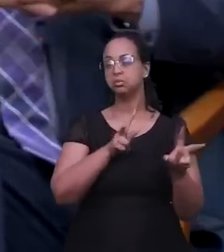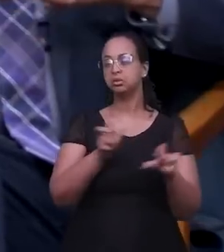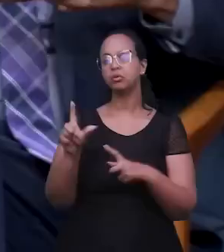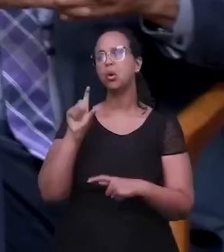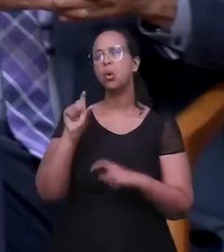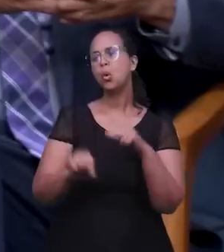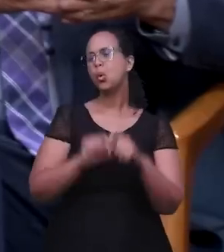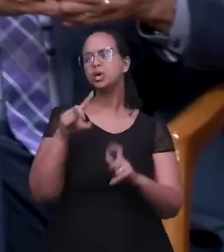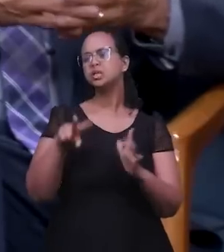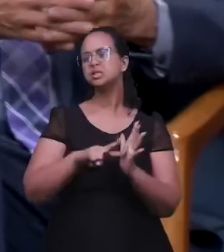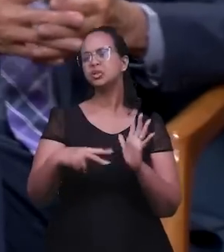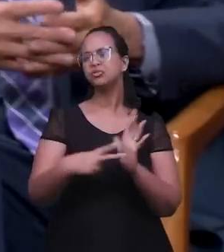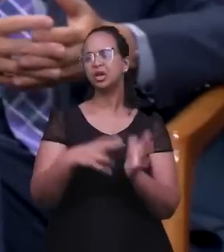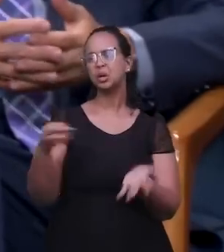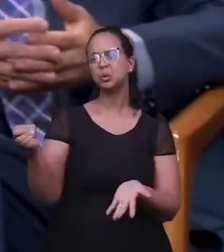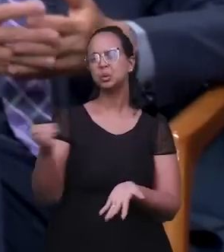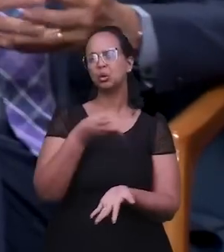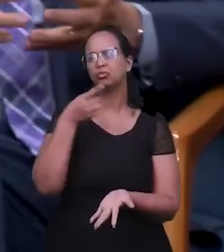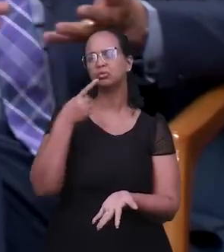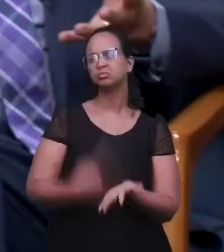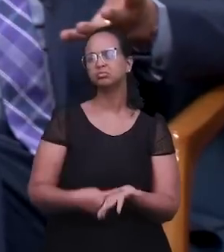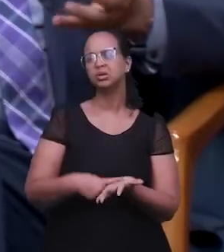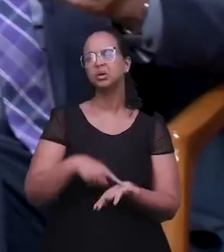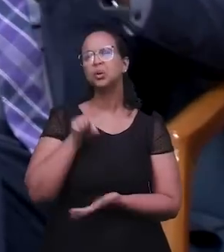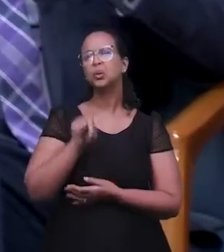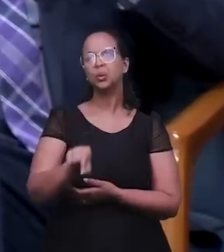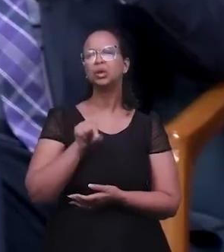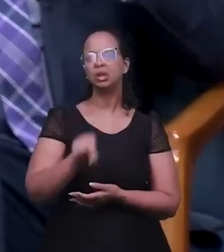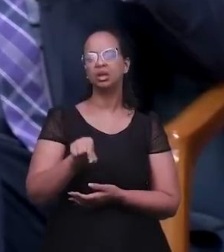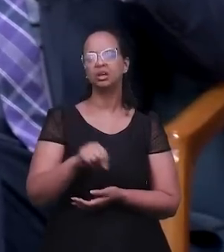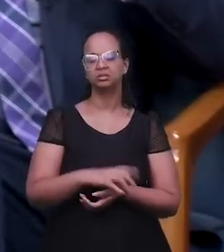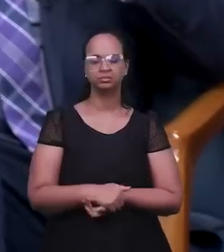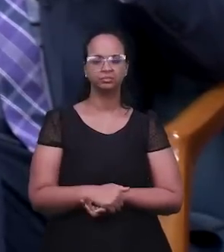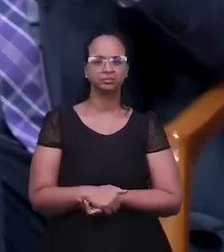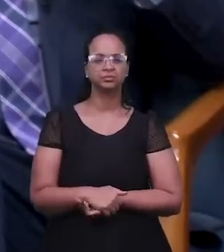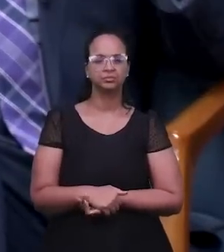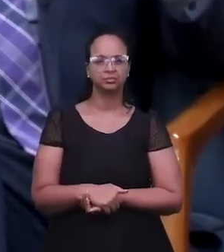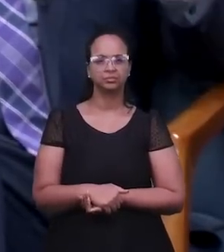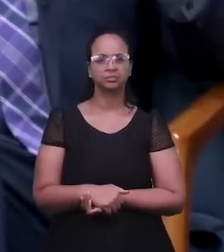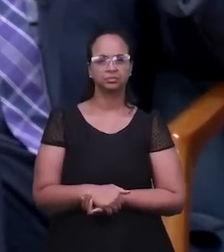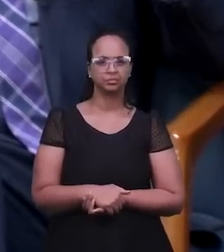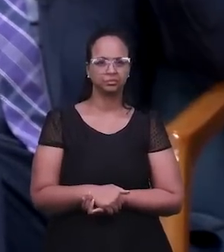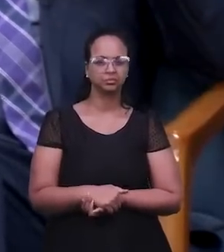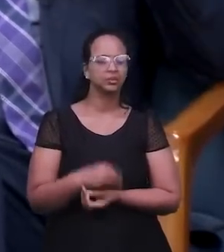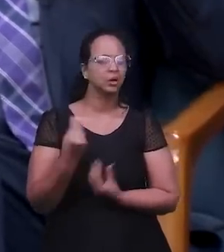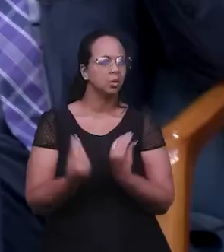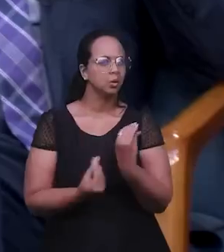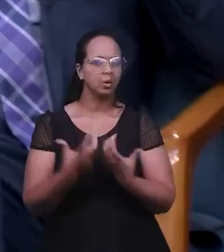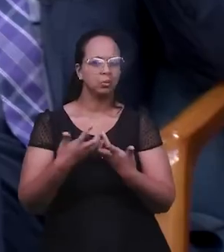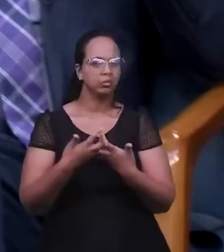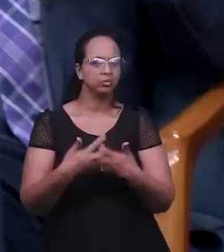a ver, a observar o que é o novo pacto. Então o que era o novo